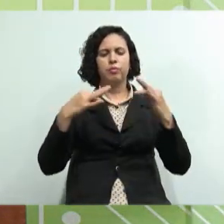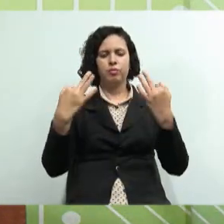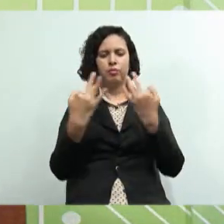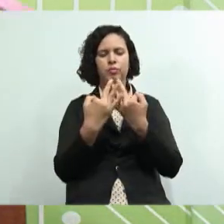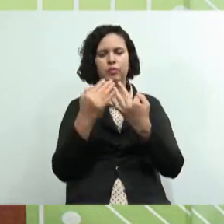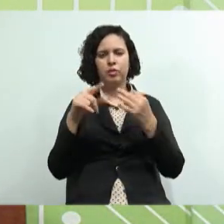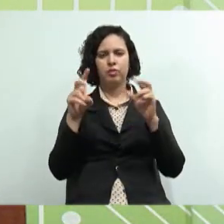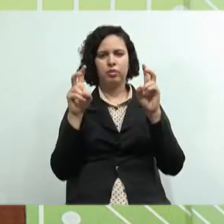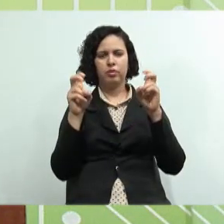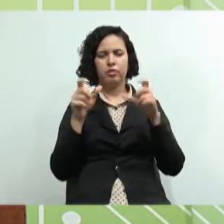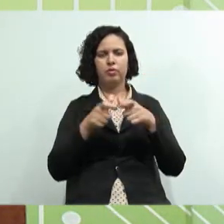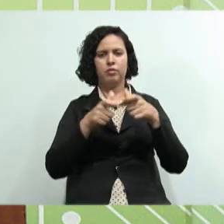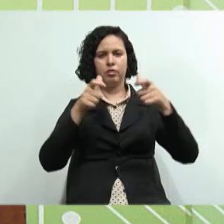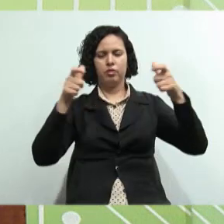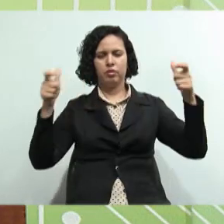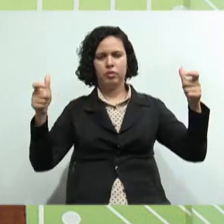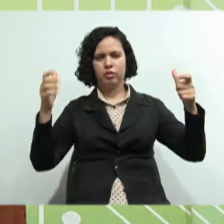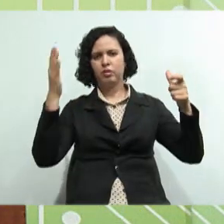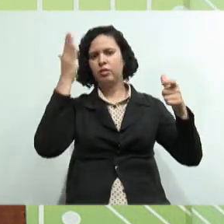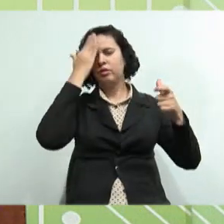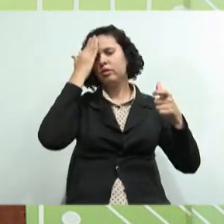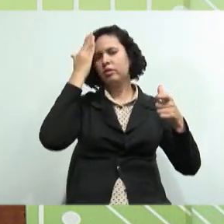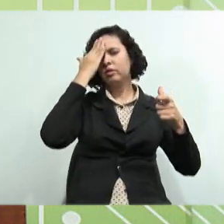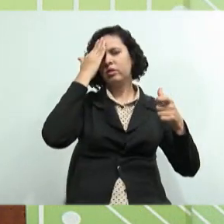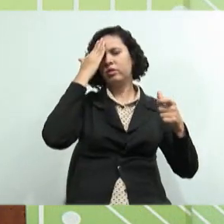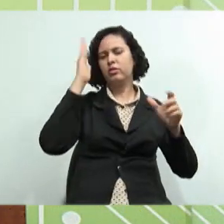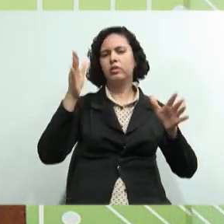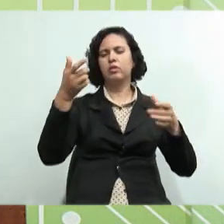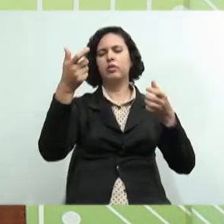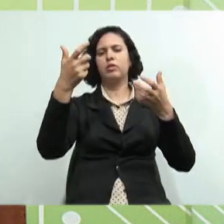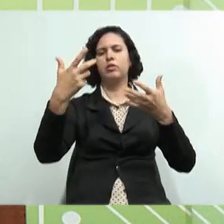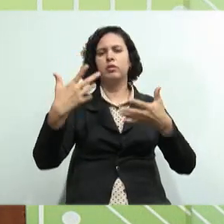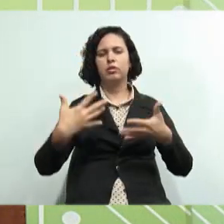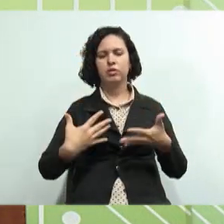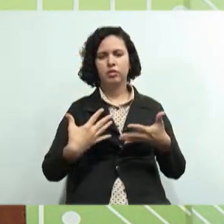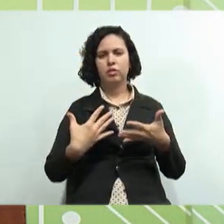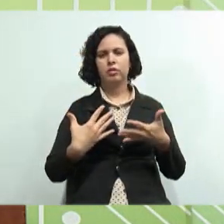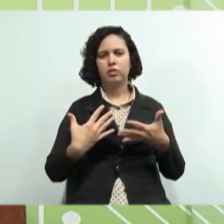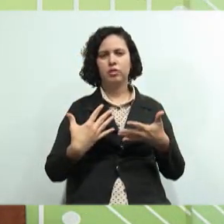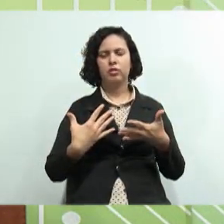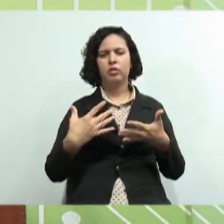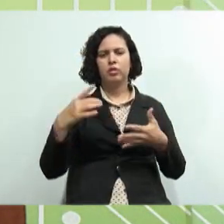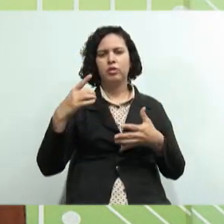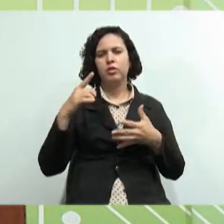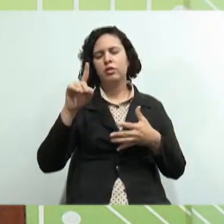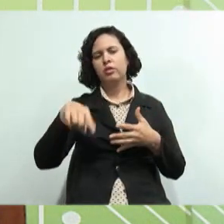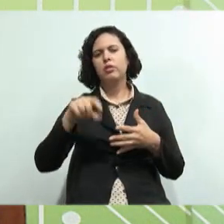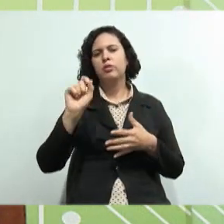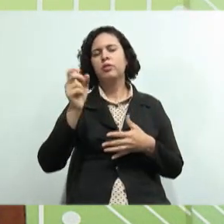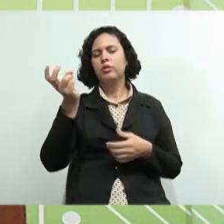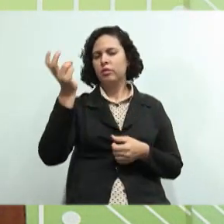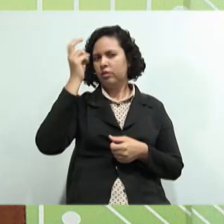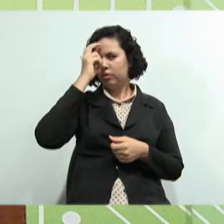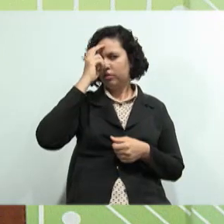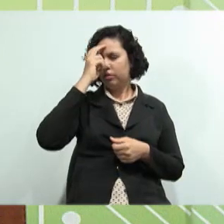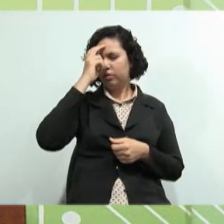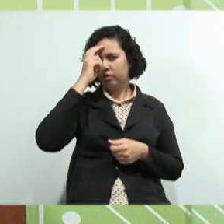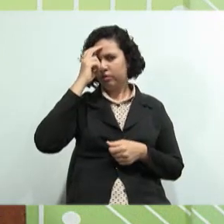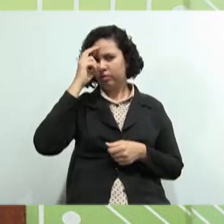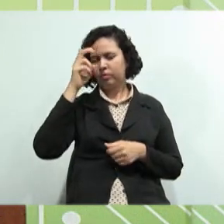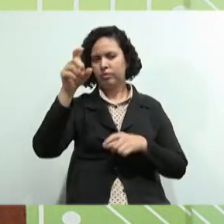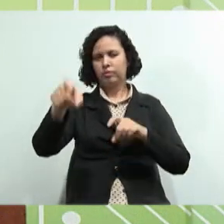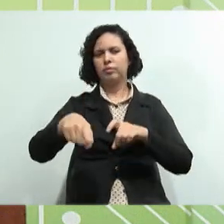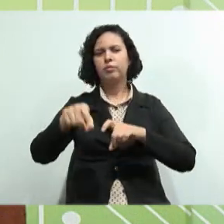é importante frisar. A gente sabe que a gente já falou para vocês um pouquinho sobre agricultura familiar na disciplina de ramos do cooperativismo,